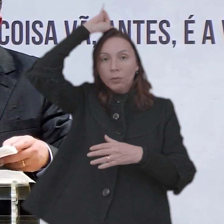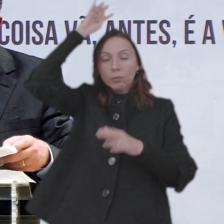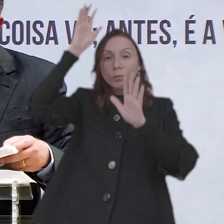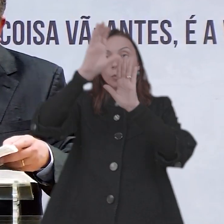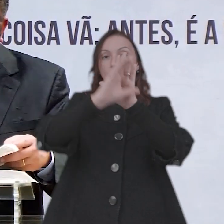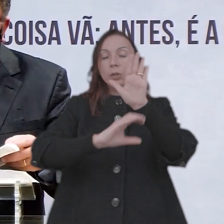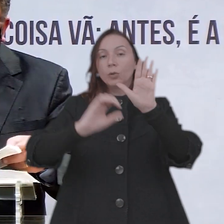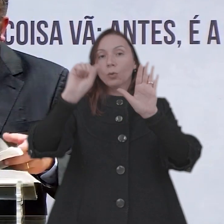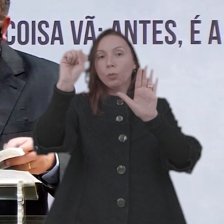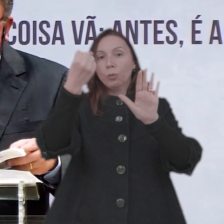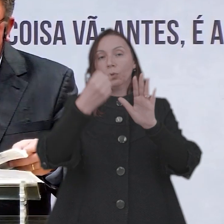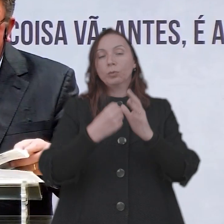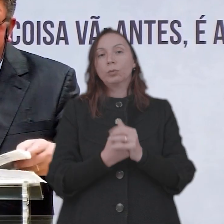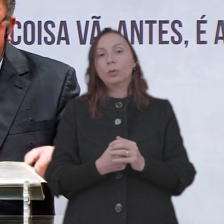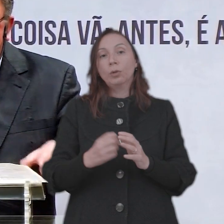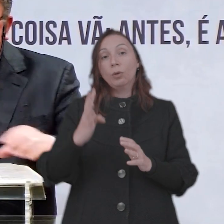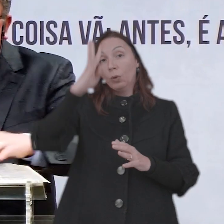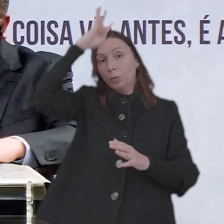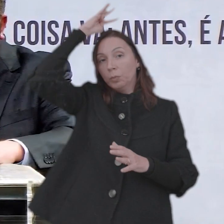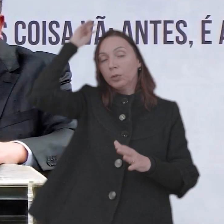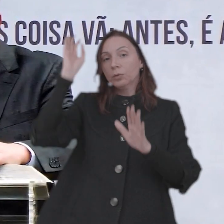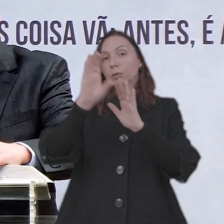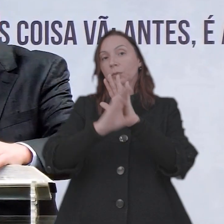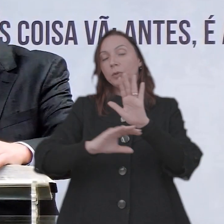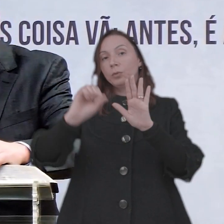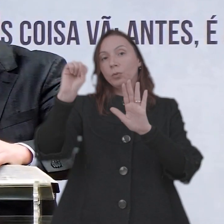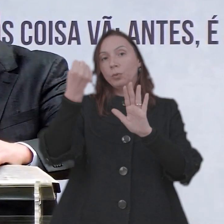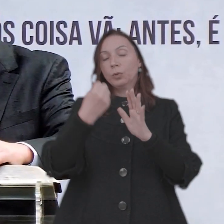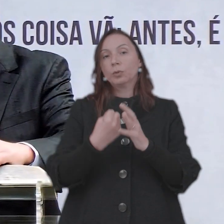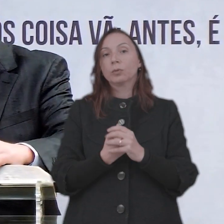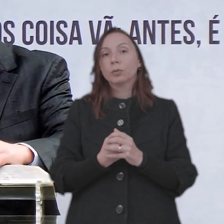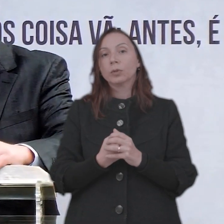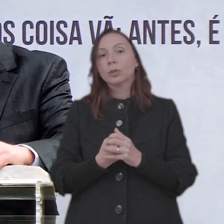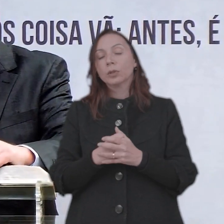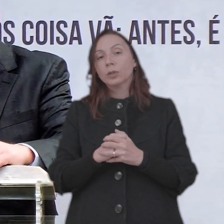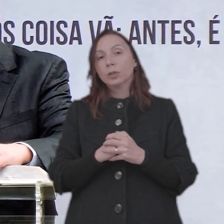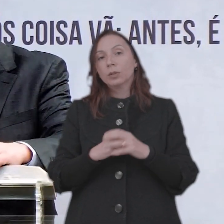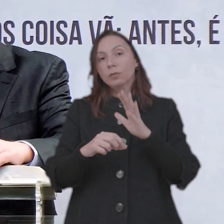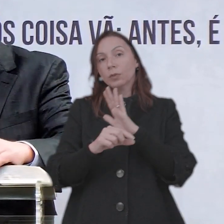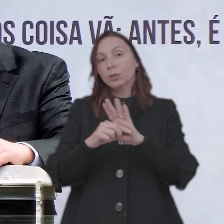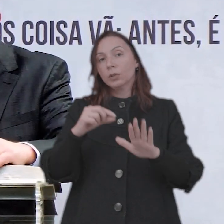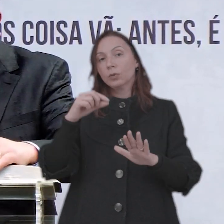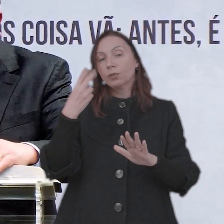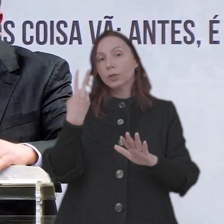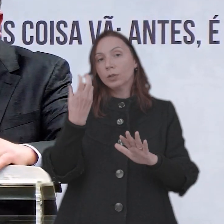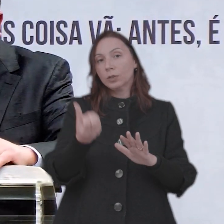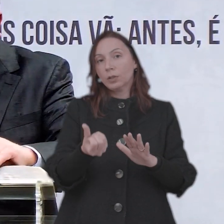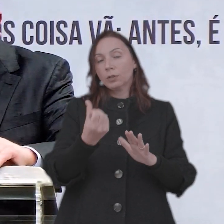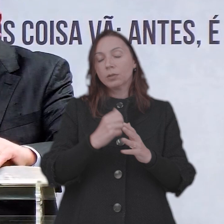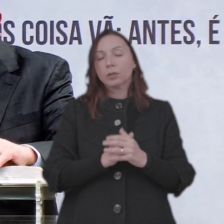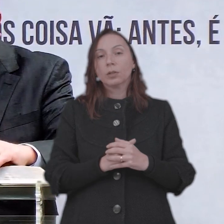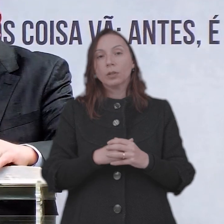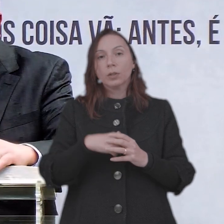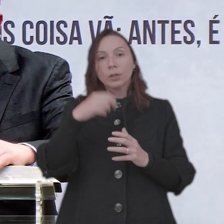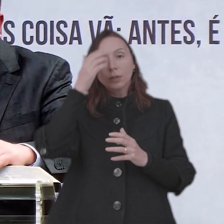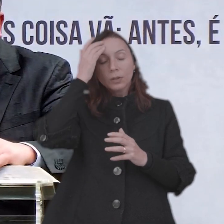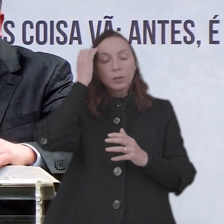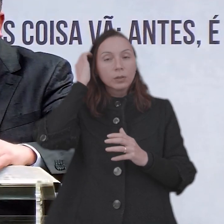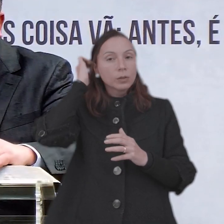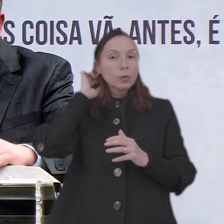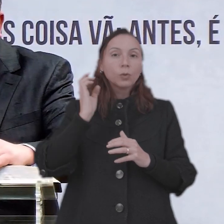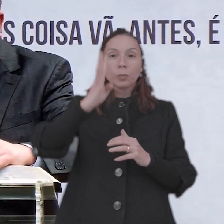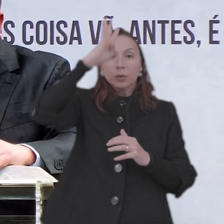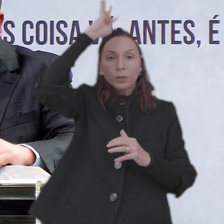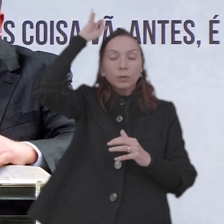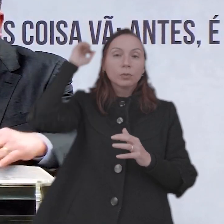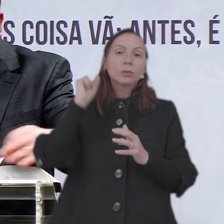capítulo 8. Romanos, capítulo 8, versículo 26.